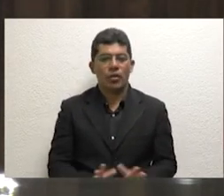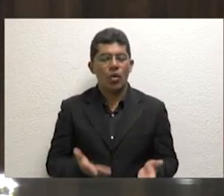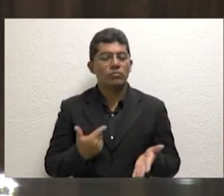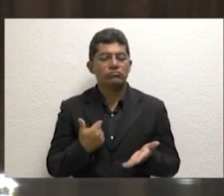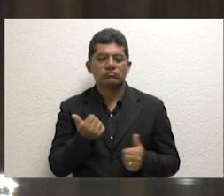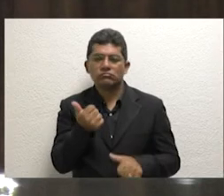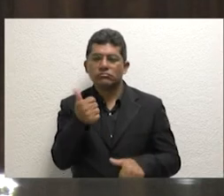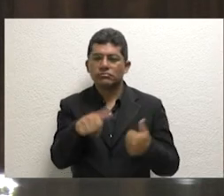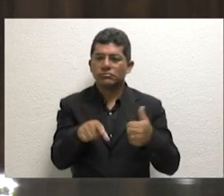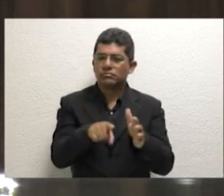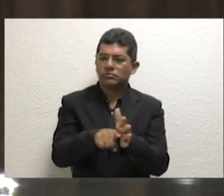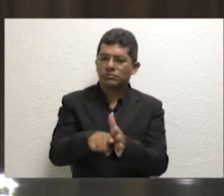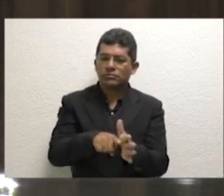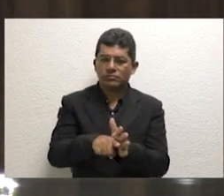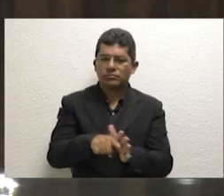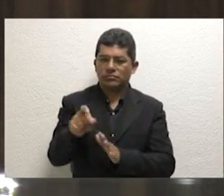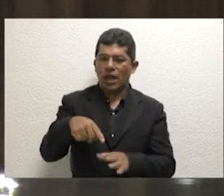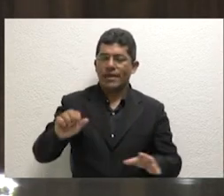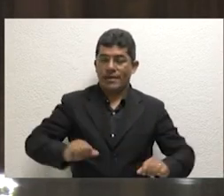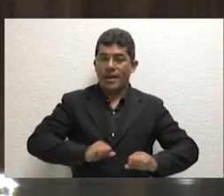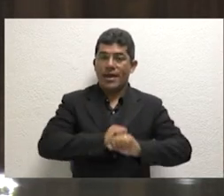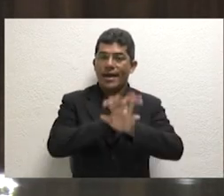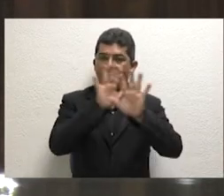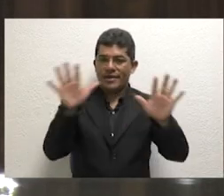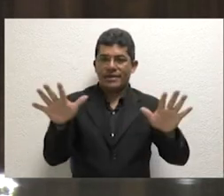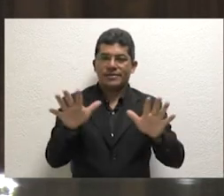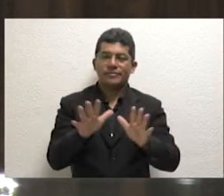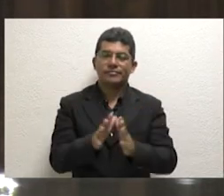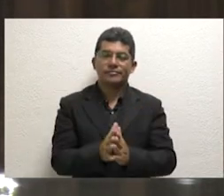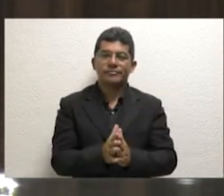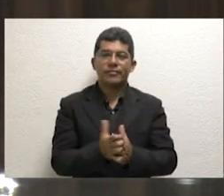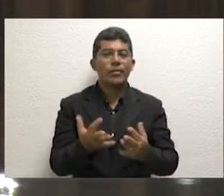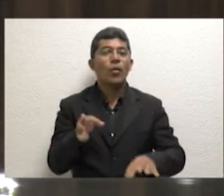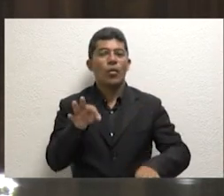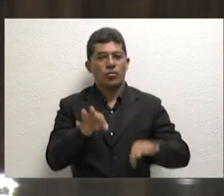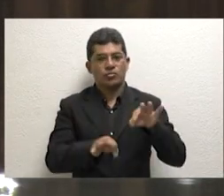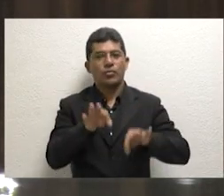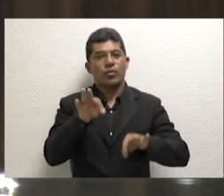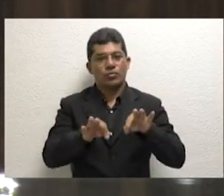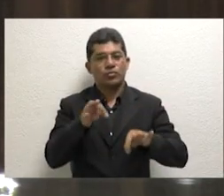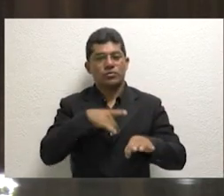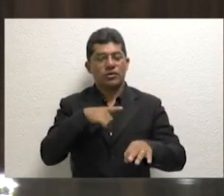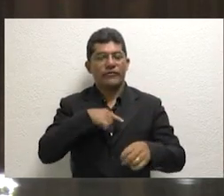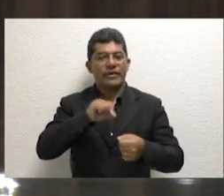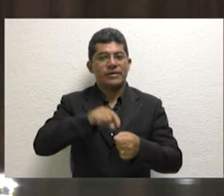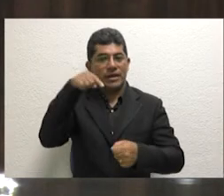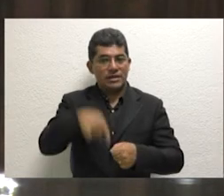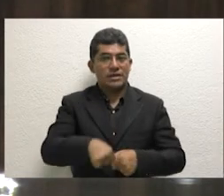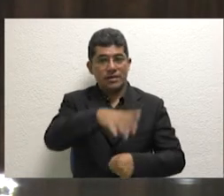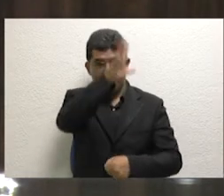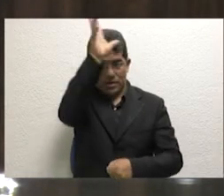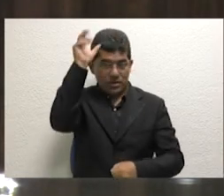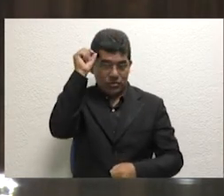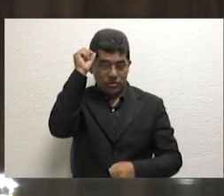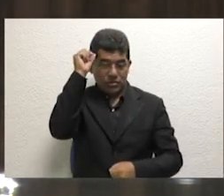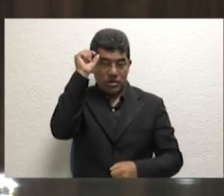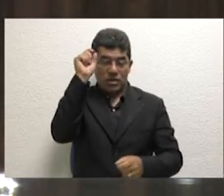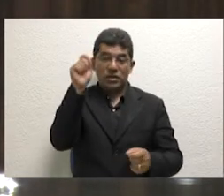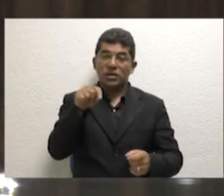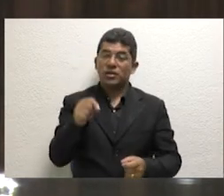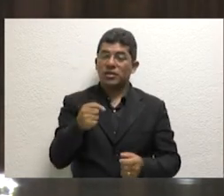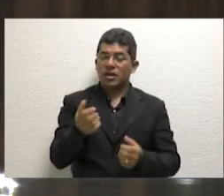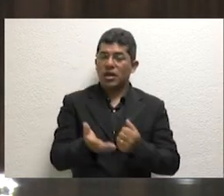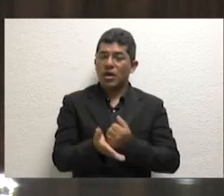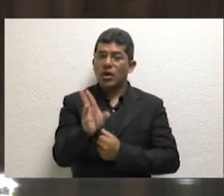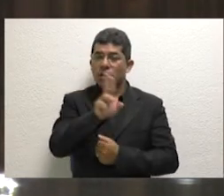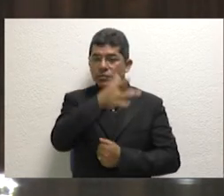traz isso de forma bastante clara os produtos que são produzidos aqui e que favorecem os